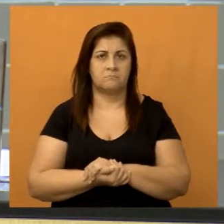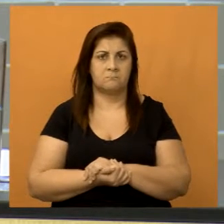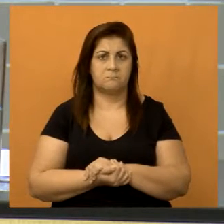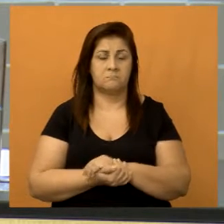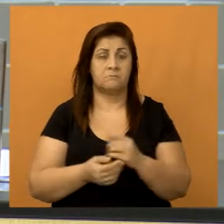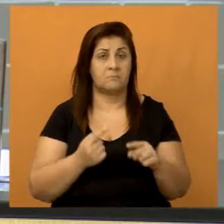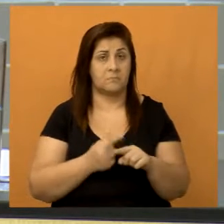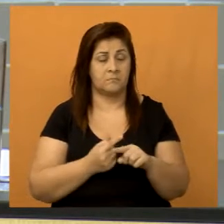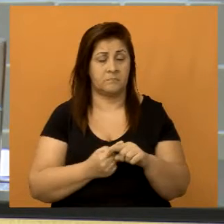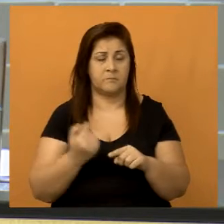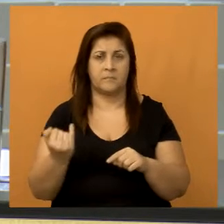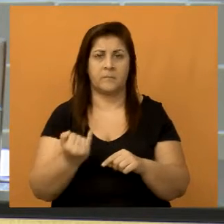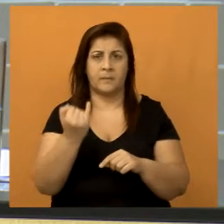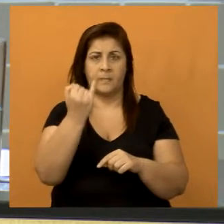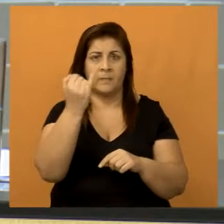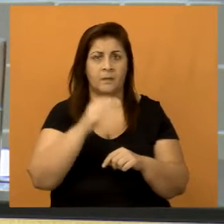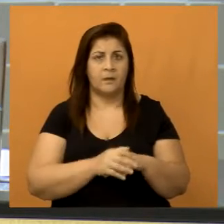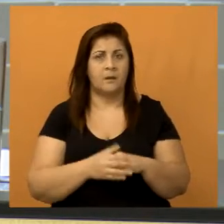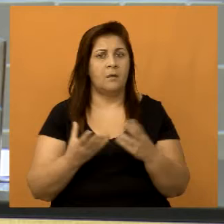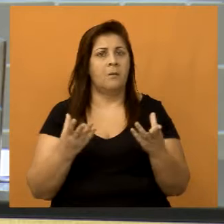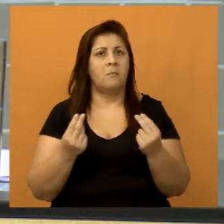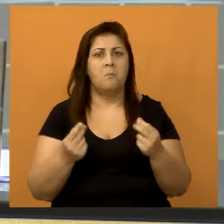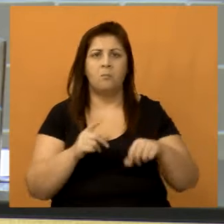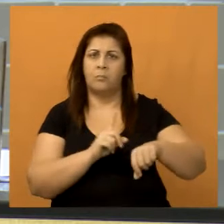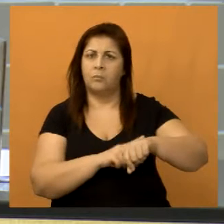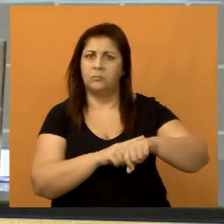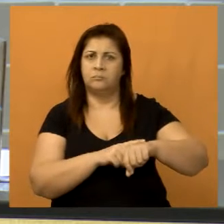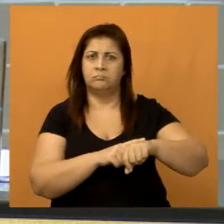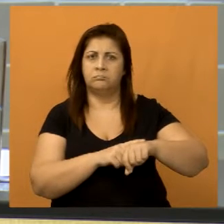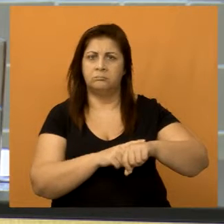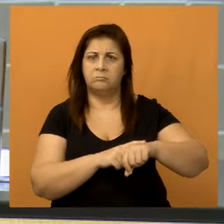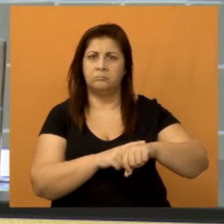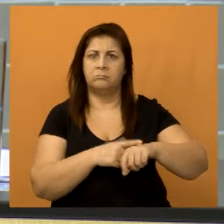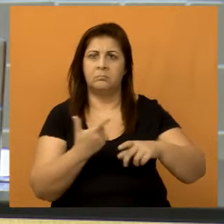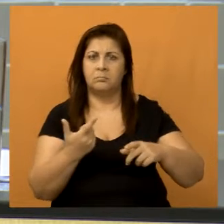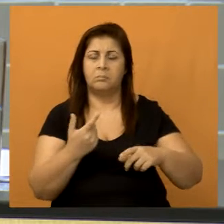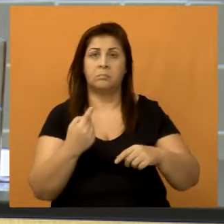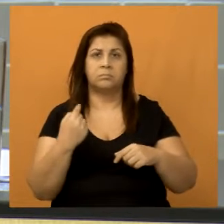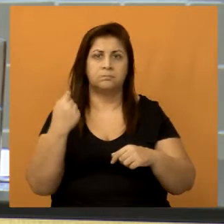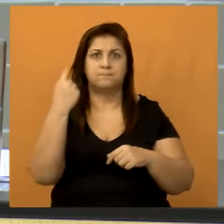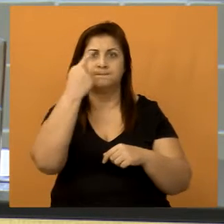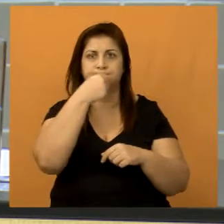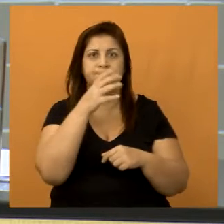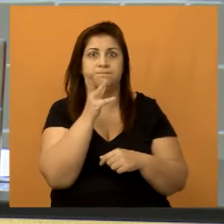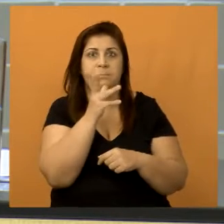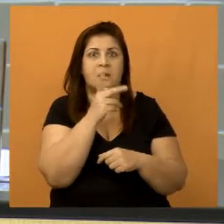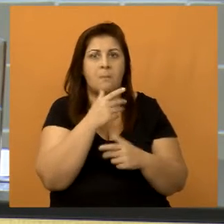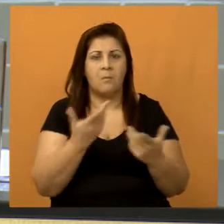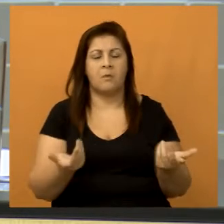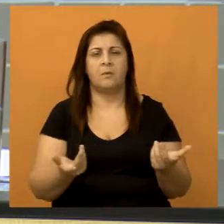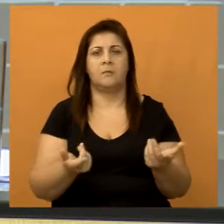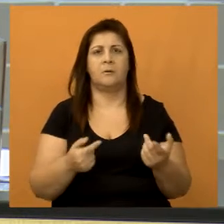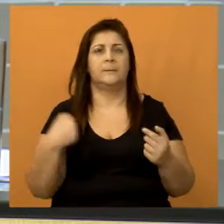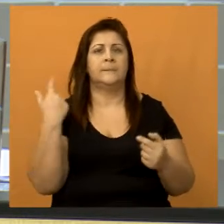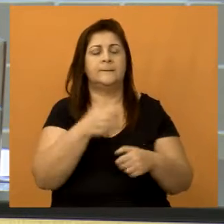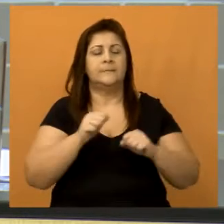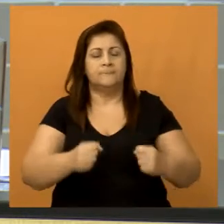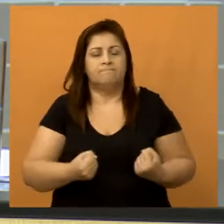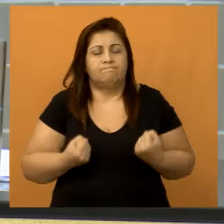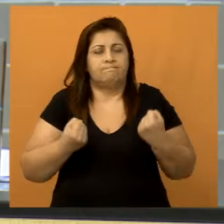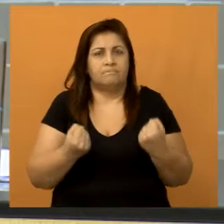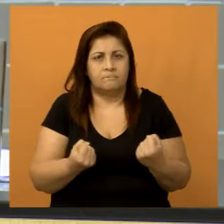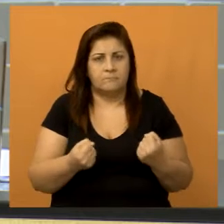uma peça importante, que durou muito tempo, né? Tivemos que nos dedicar